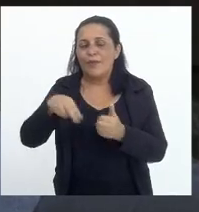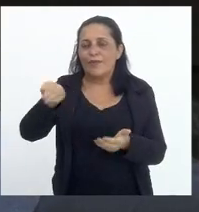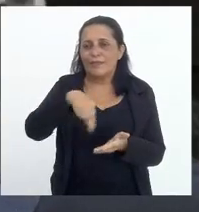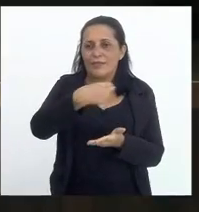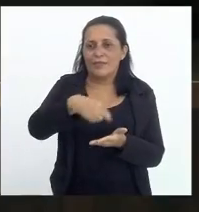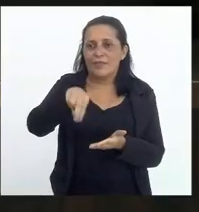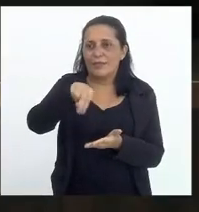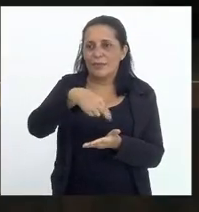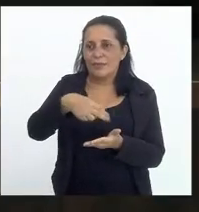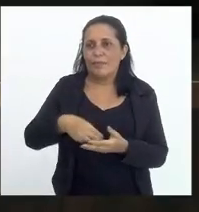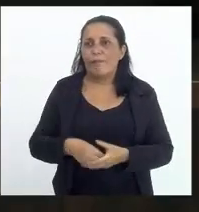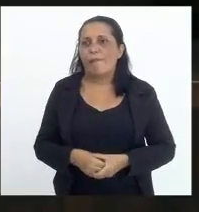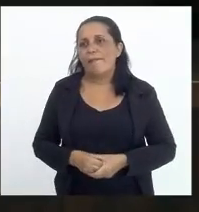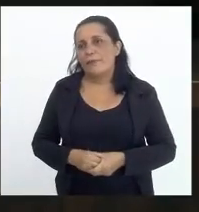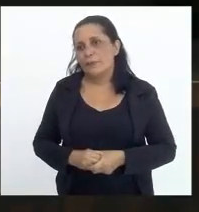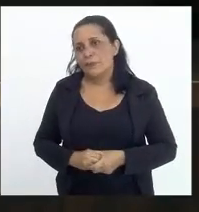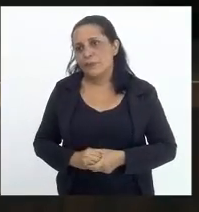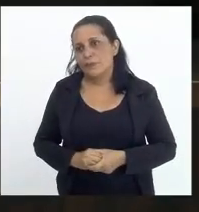dançarino,